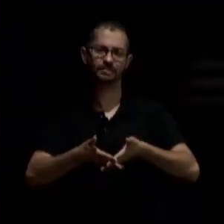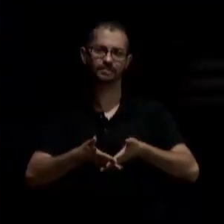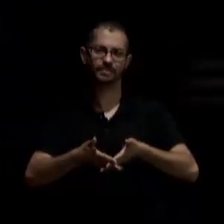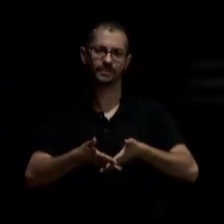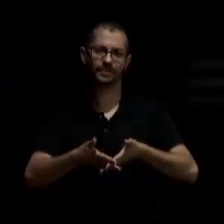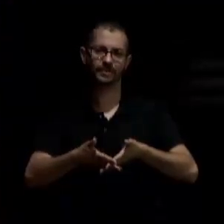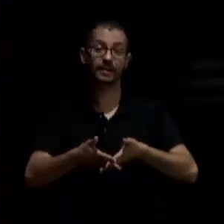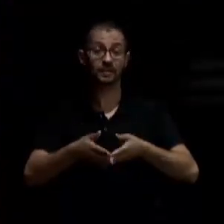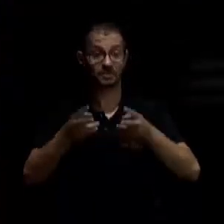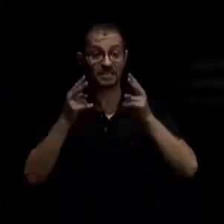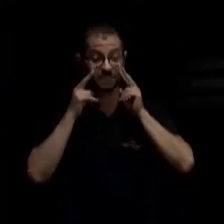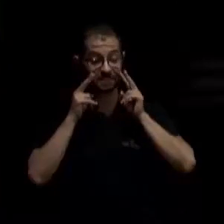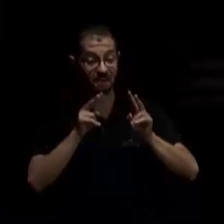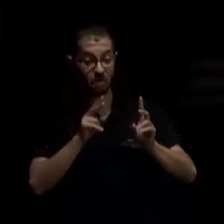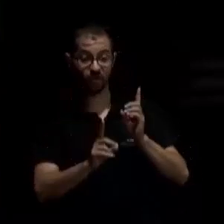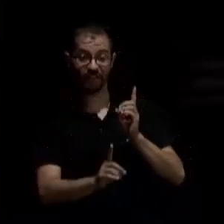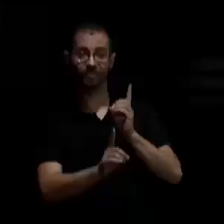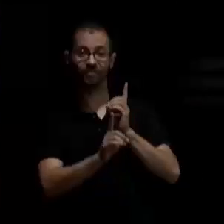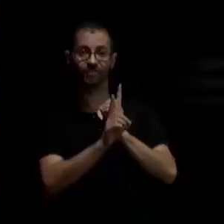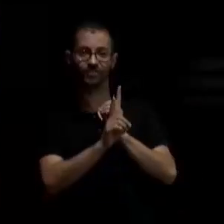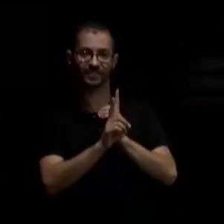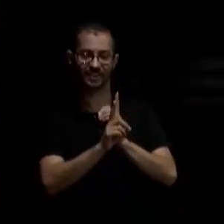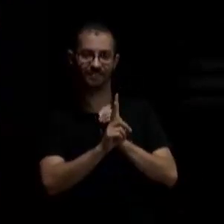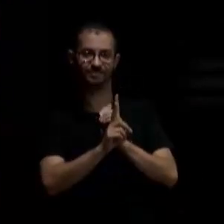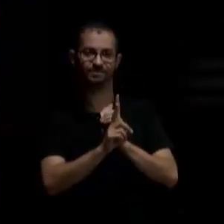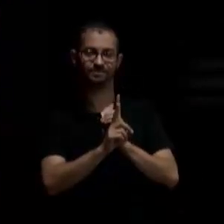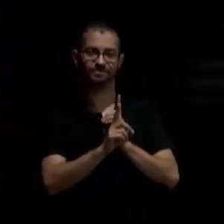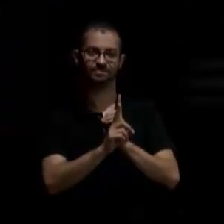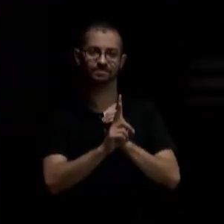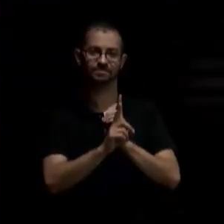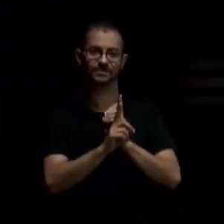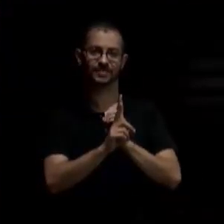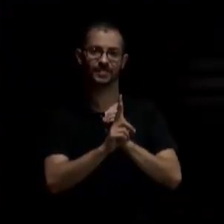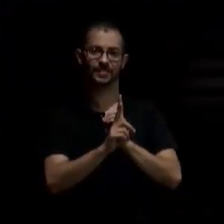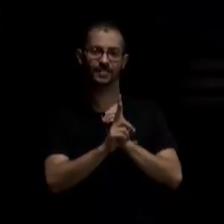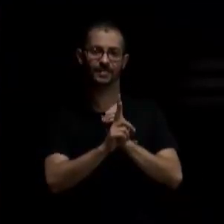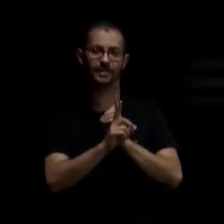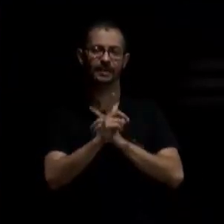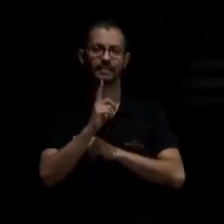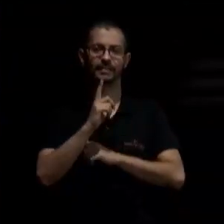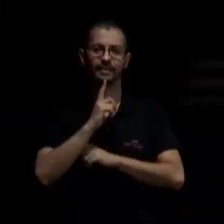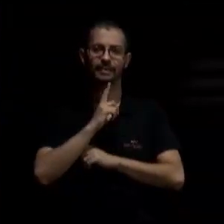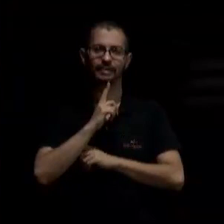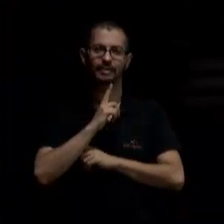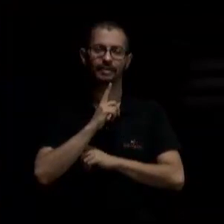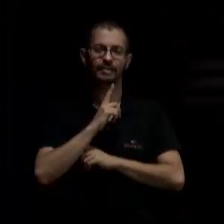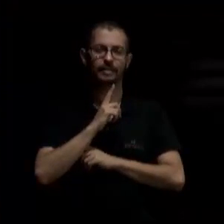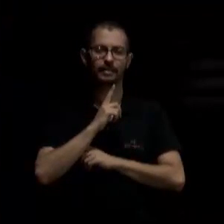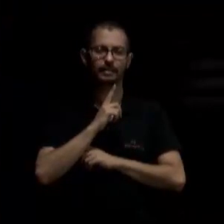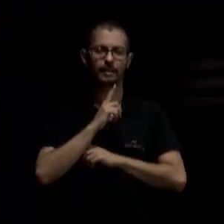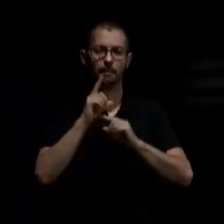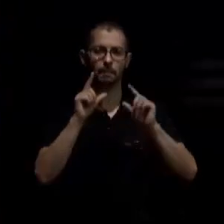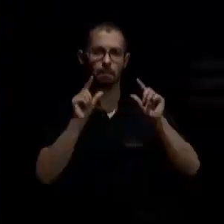Vocês vão encontrar como sinal o que há de menos, que menos